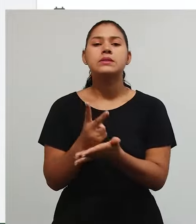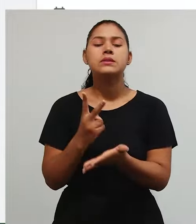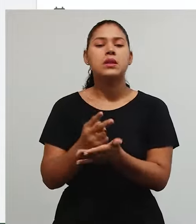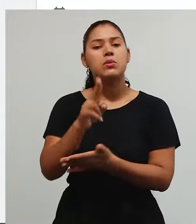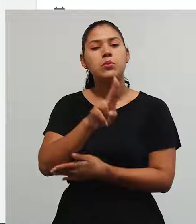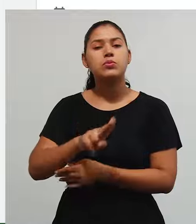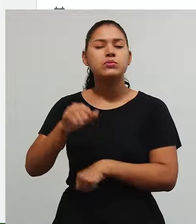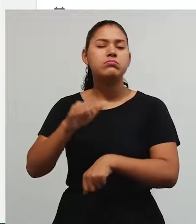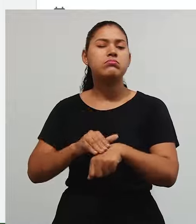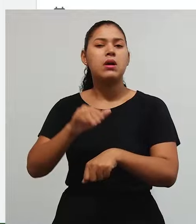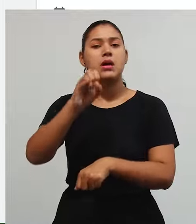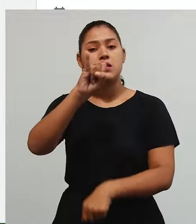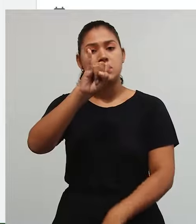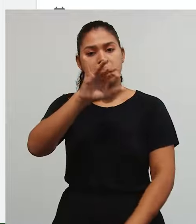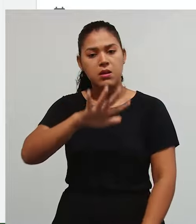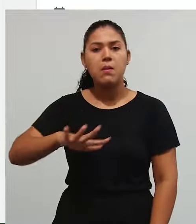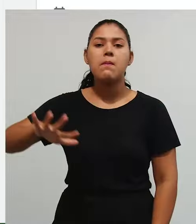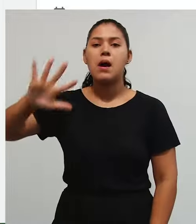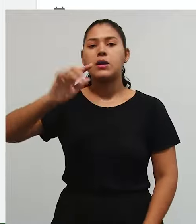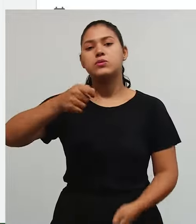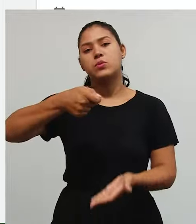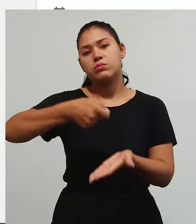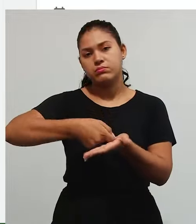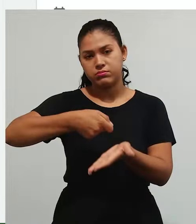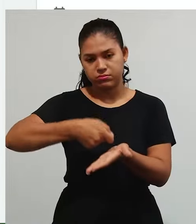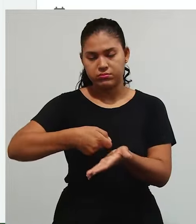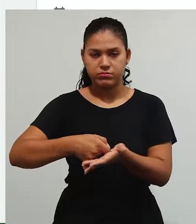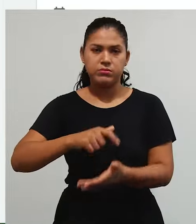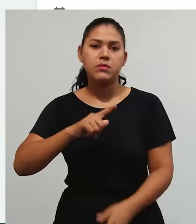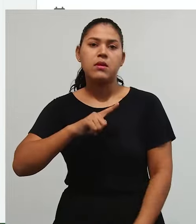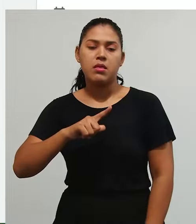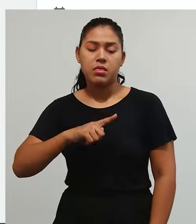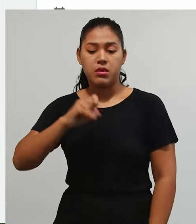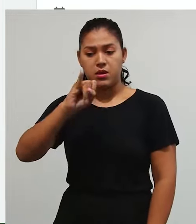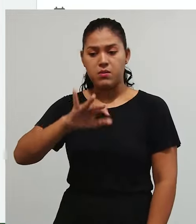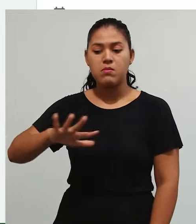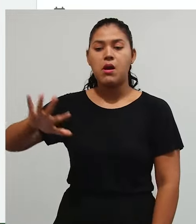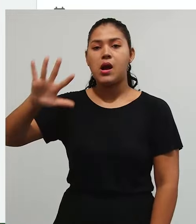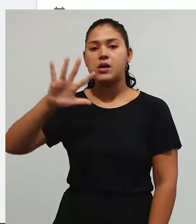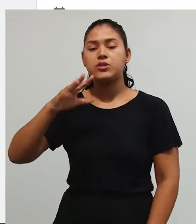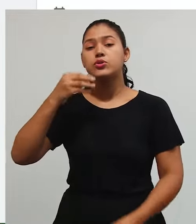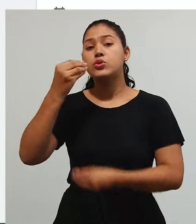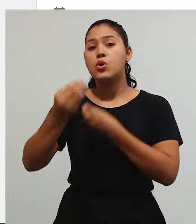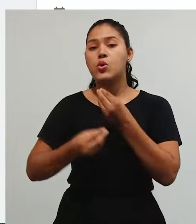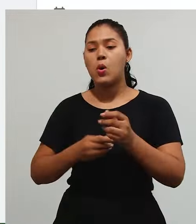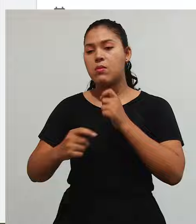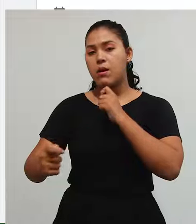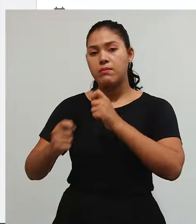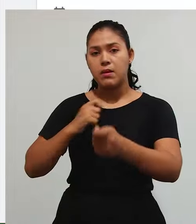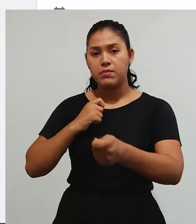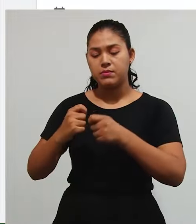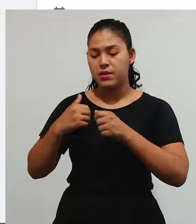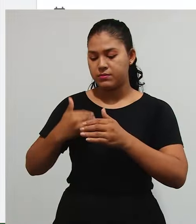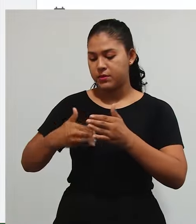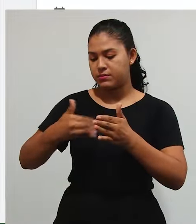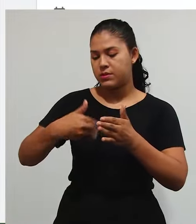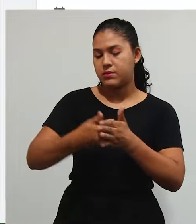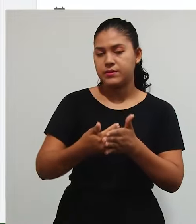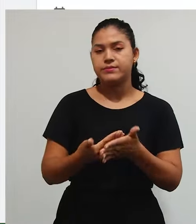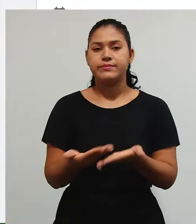é requisito as imagens registrando o processo da entrevista que você realizou, tá bom?